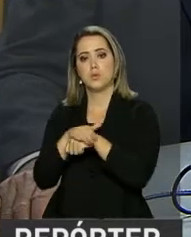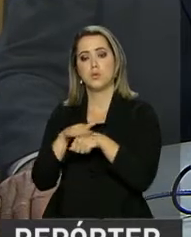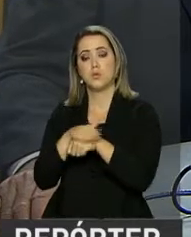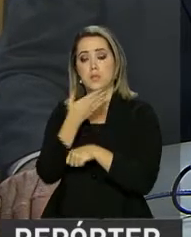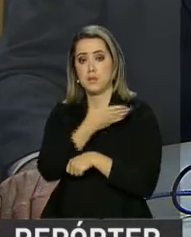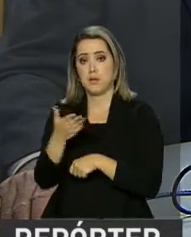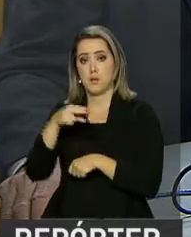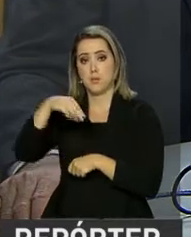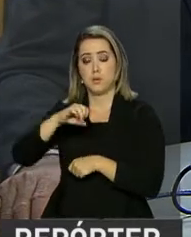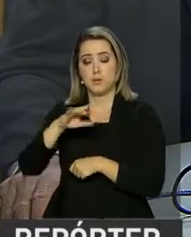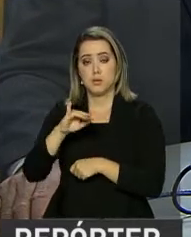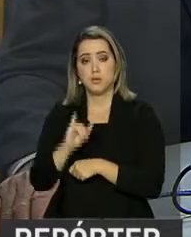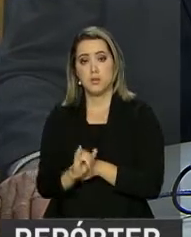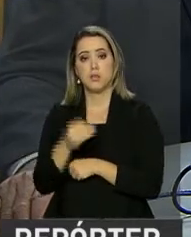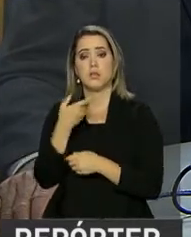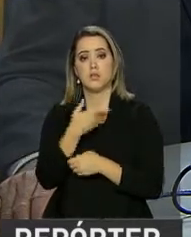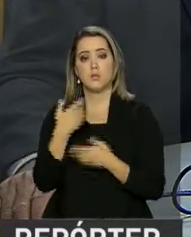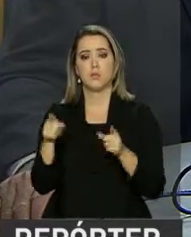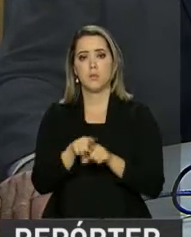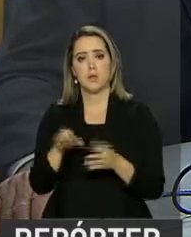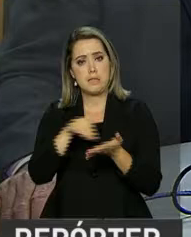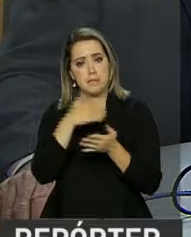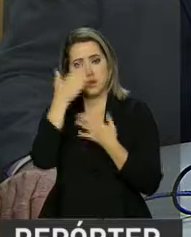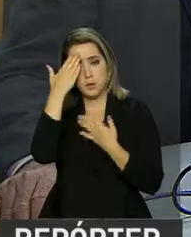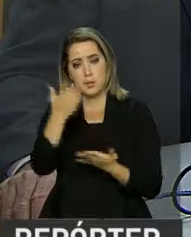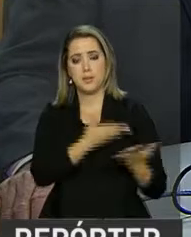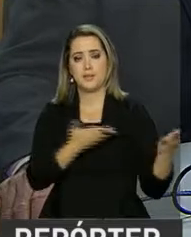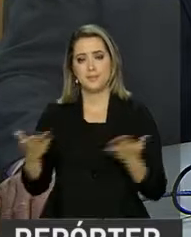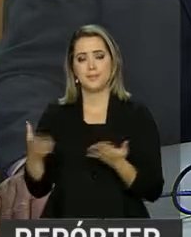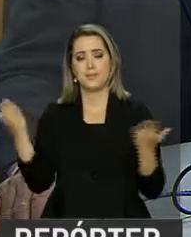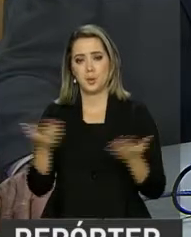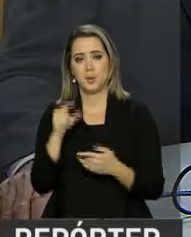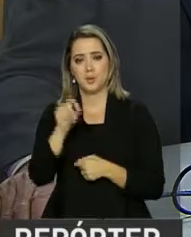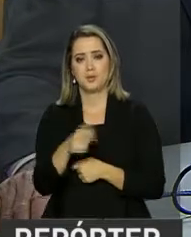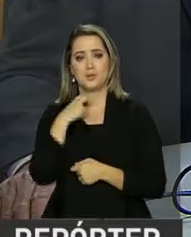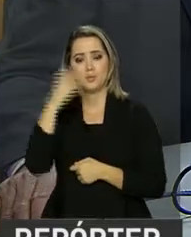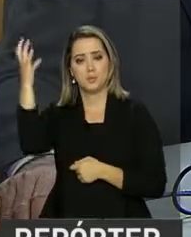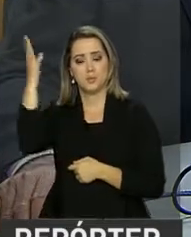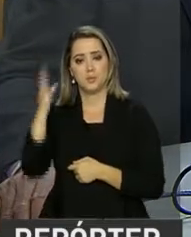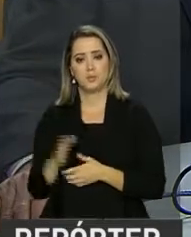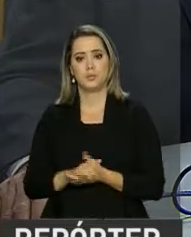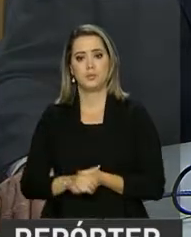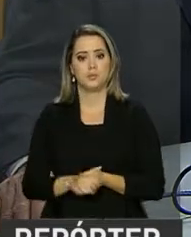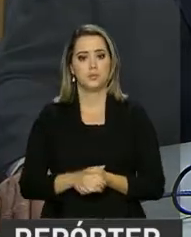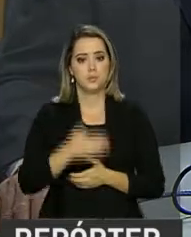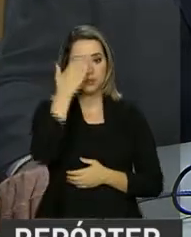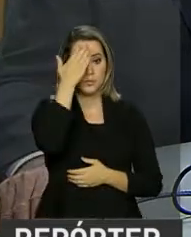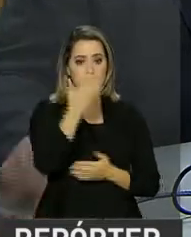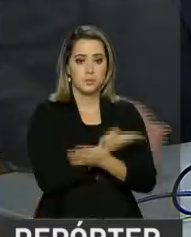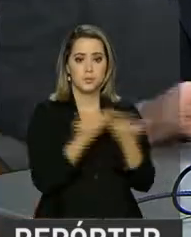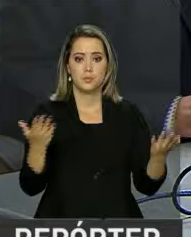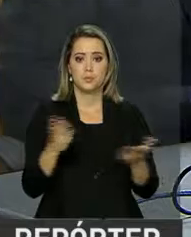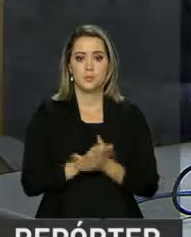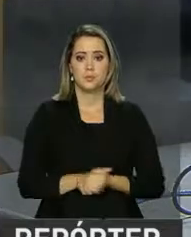secretário de Política Agrícola do Ministério da Agricultura. Secretário, muito obrigada pela sua participação ao vivo aqui na Voz do Brasil. Obrigado, Gabriela, e obrigado a